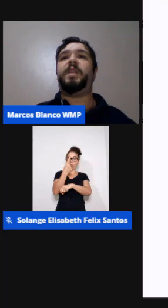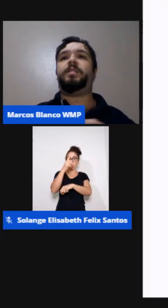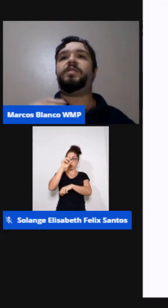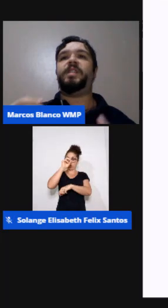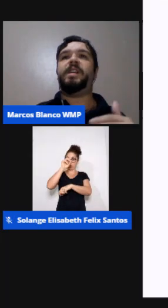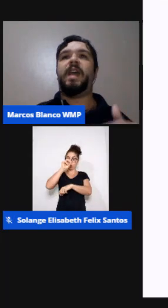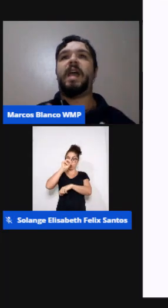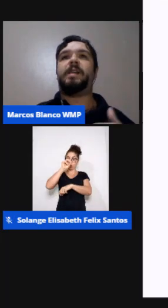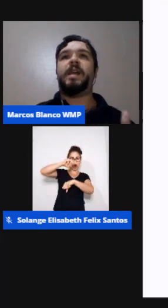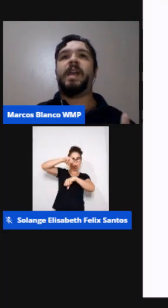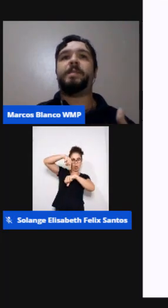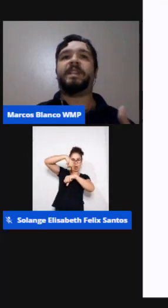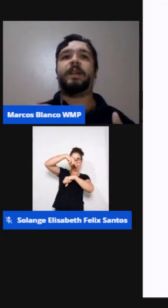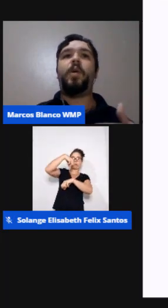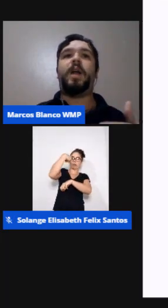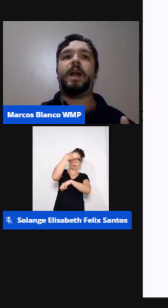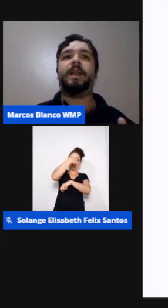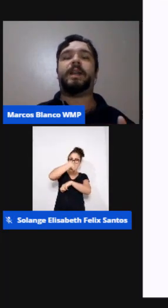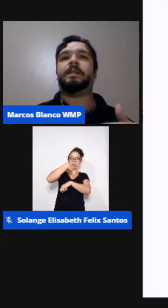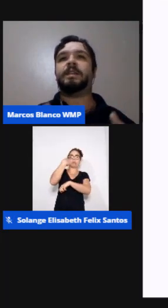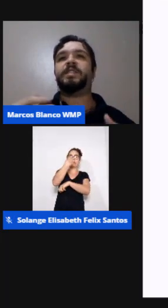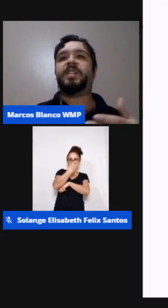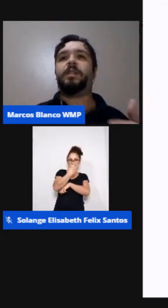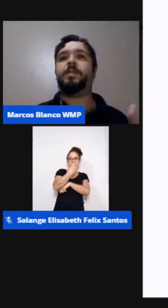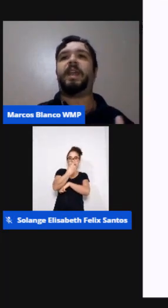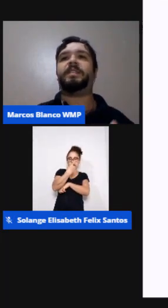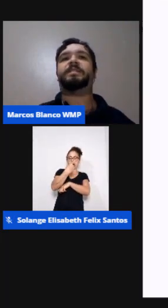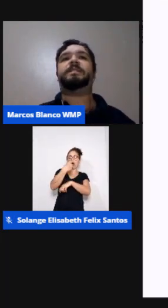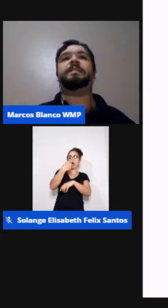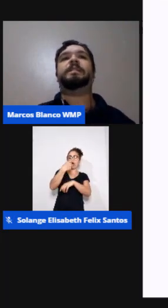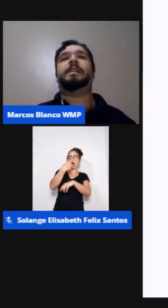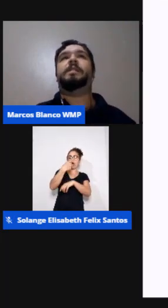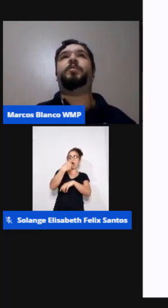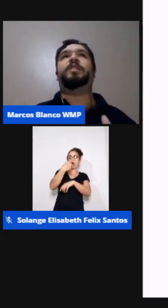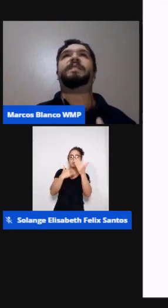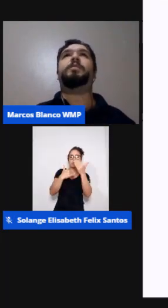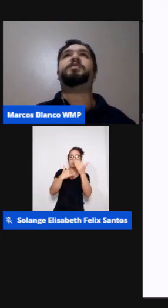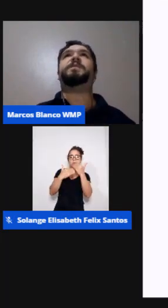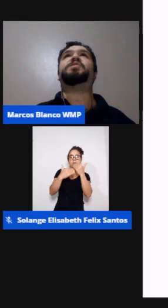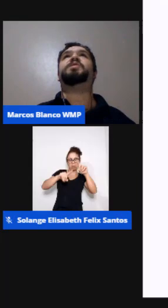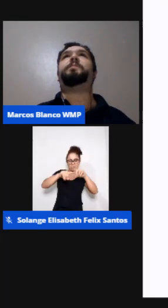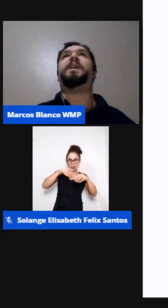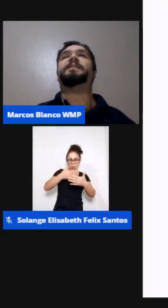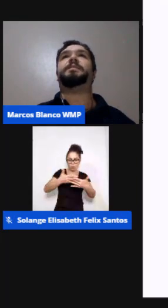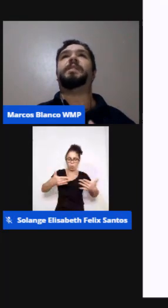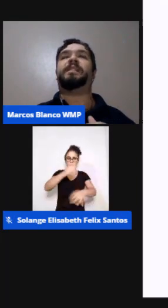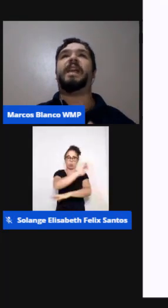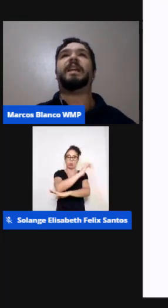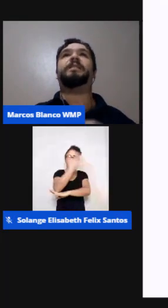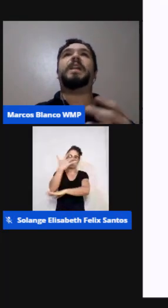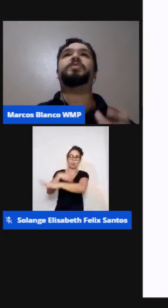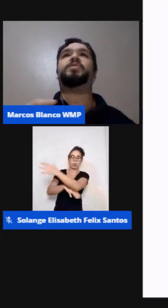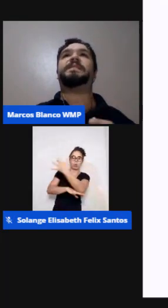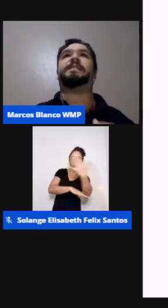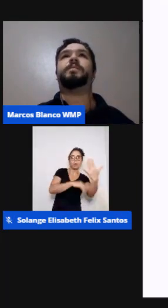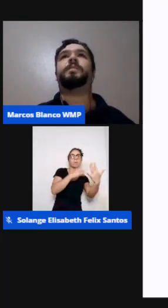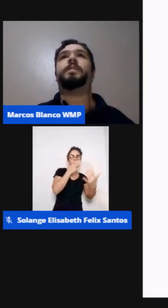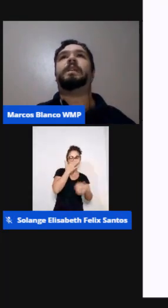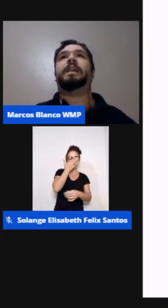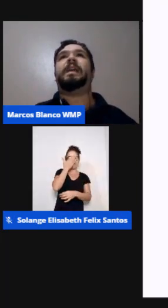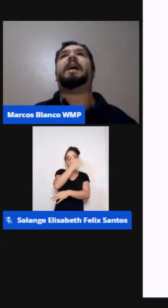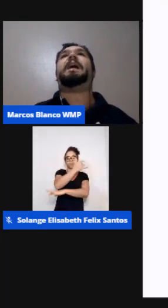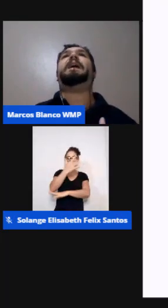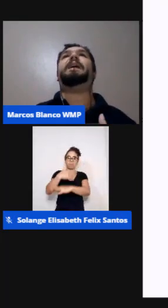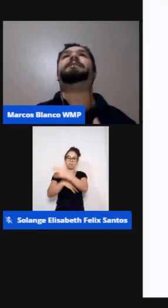E elas se alimentam de matéria orgânica que está no ambiente. Por isso que algumas pessoas pensam, tem aquela velha